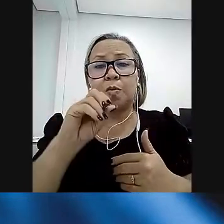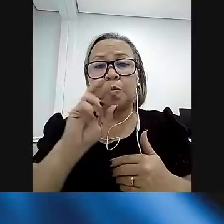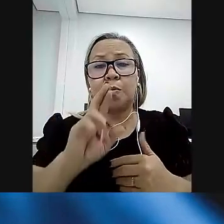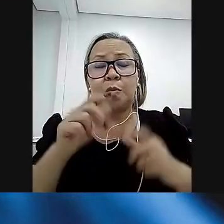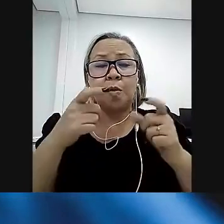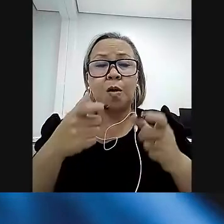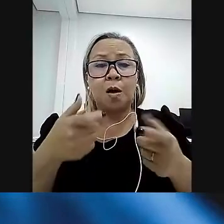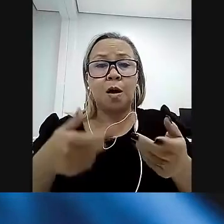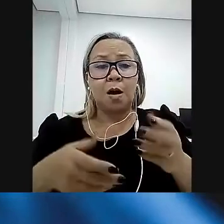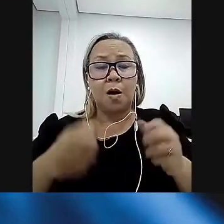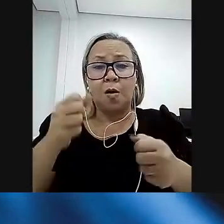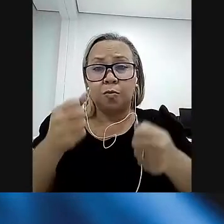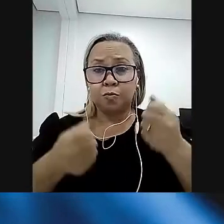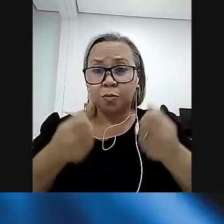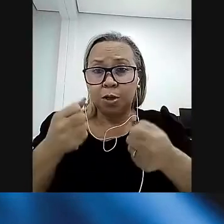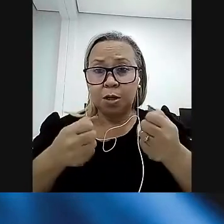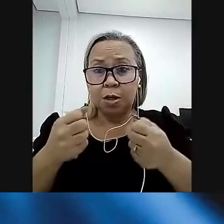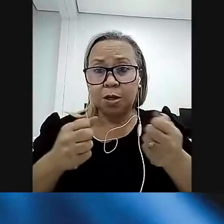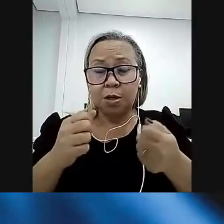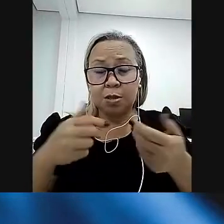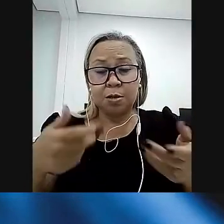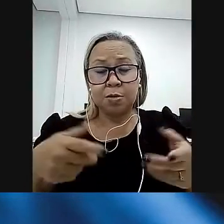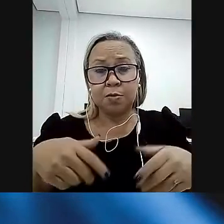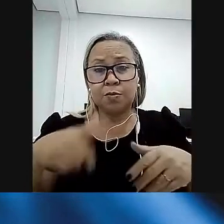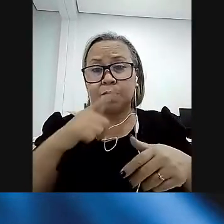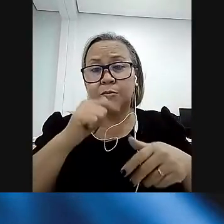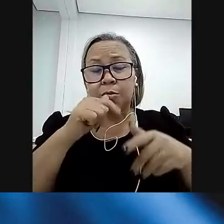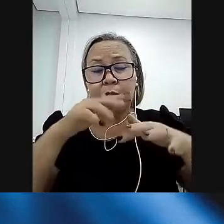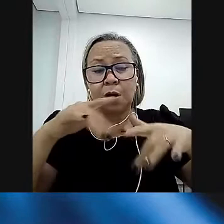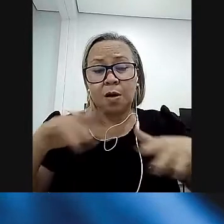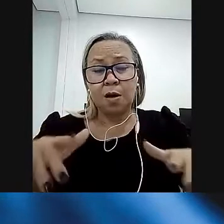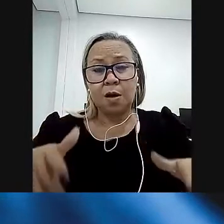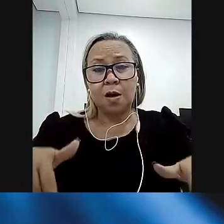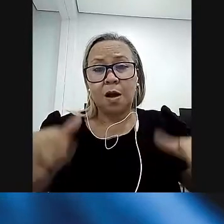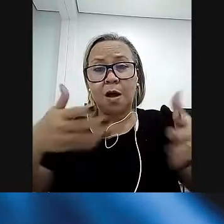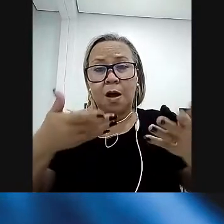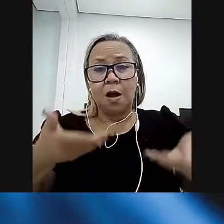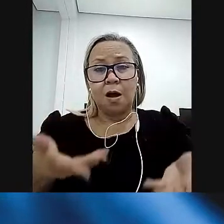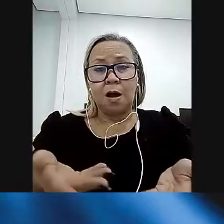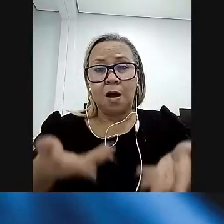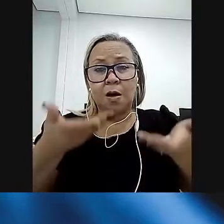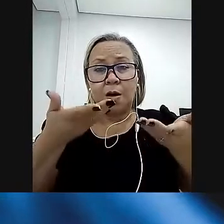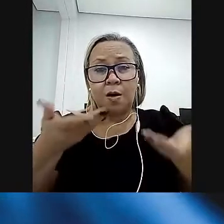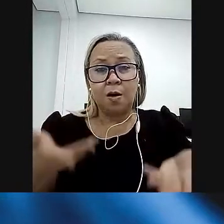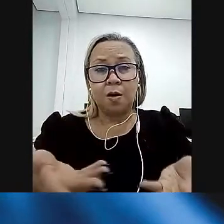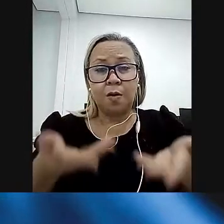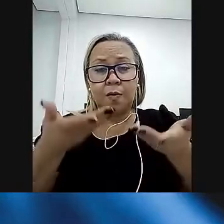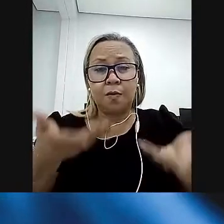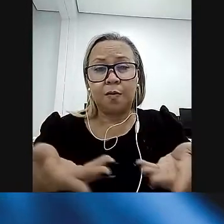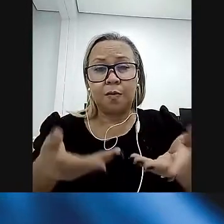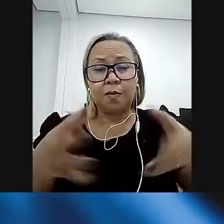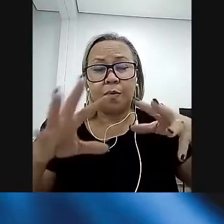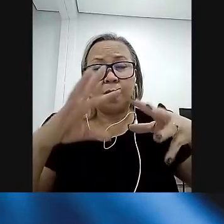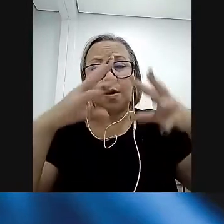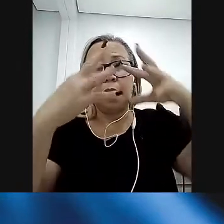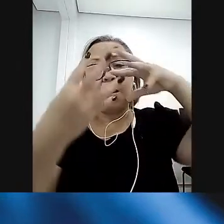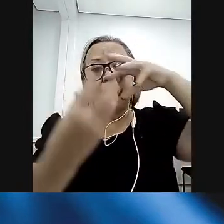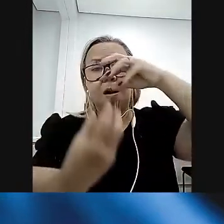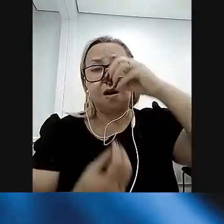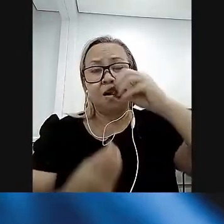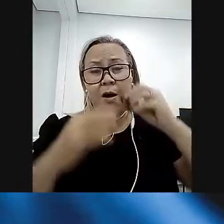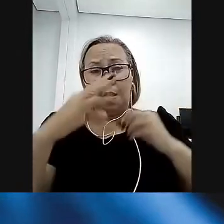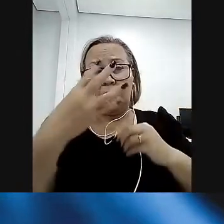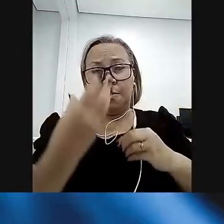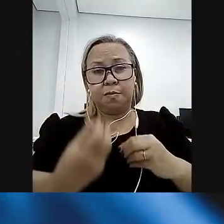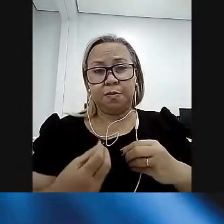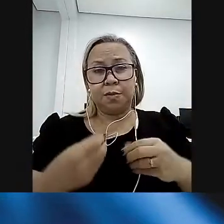dirigível aquático, né? Flutuando de uma forma totalmente abstrata no Lago Paranoá. Esse trabalho, o